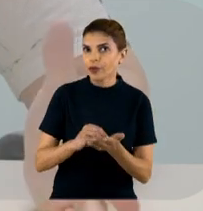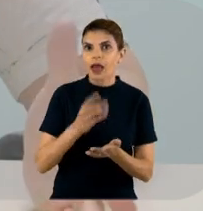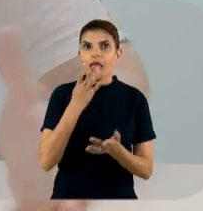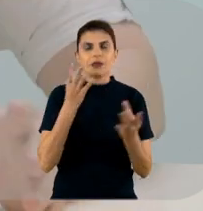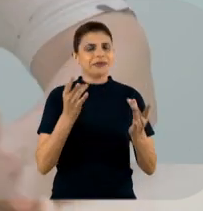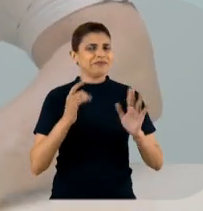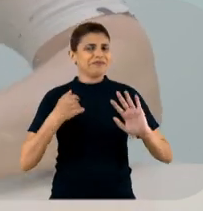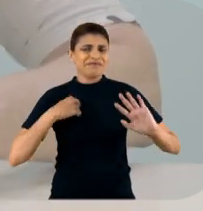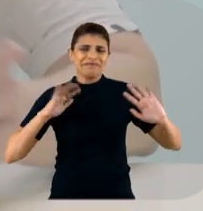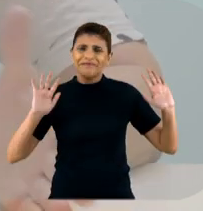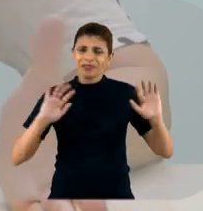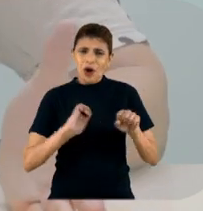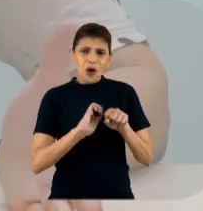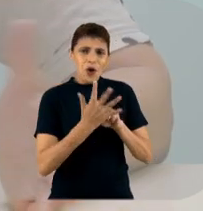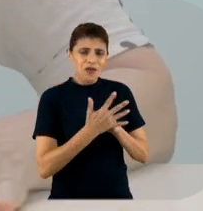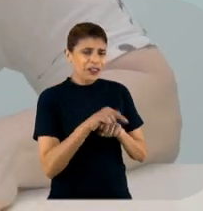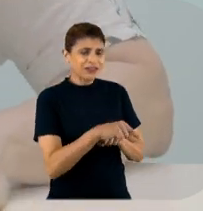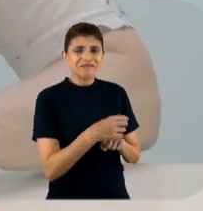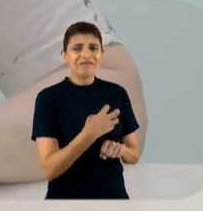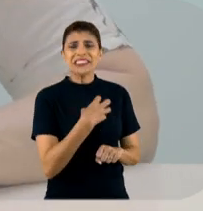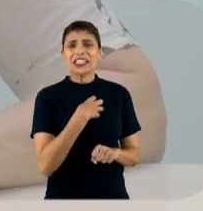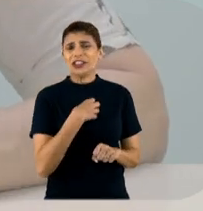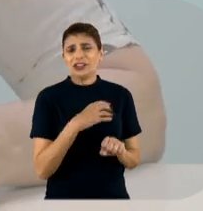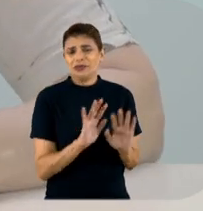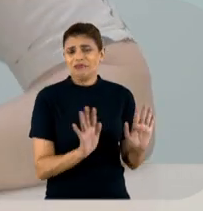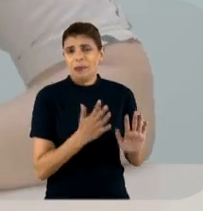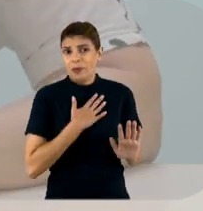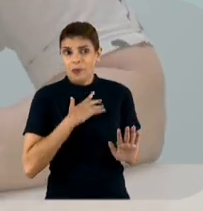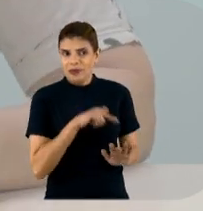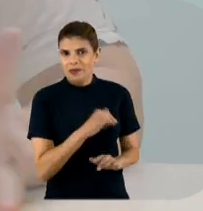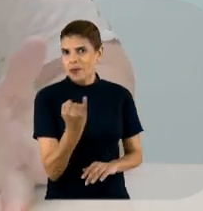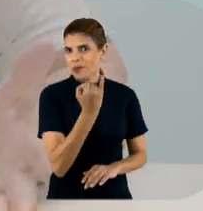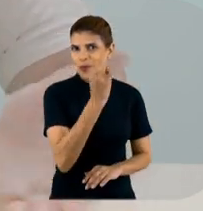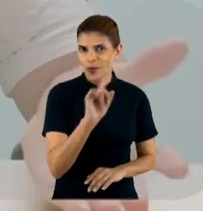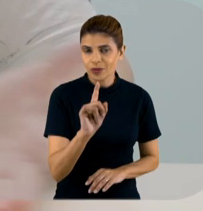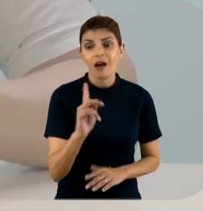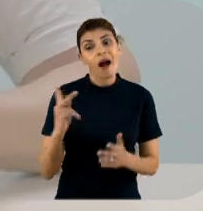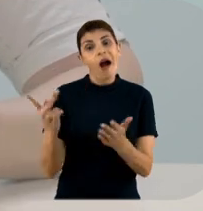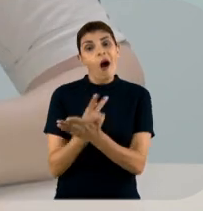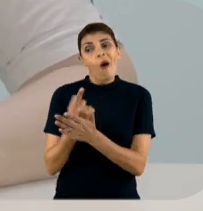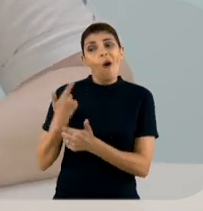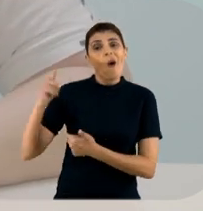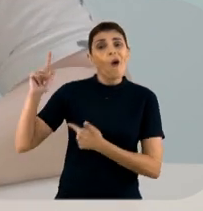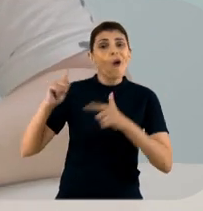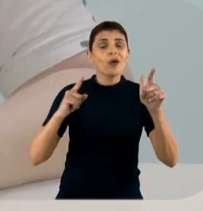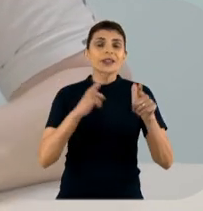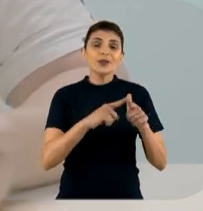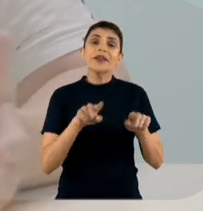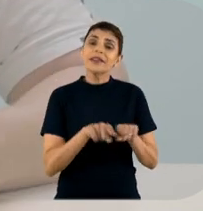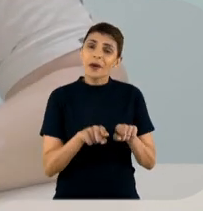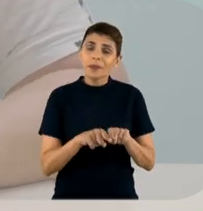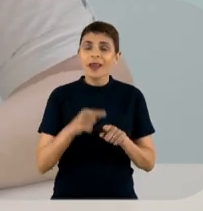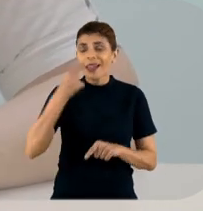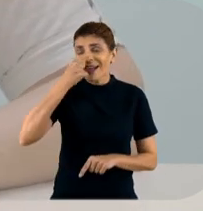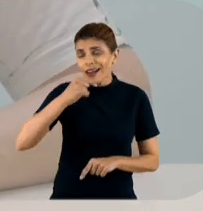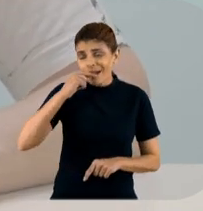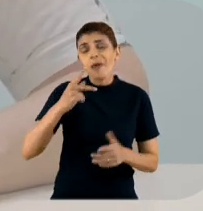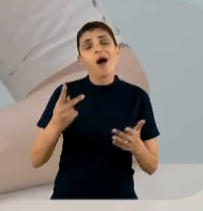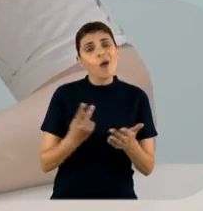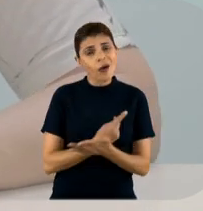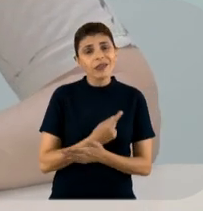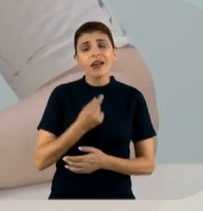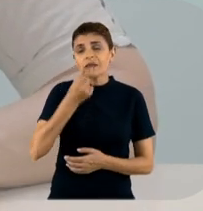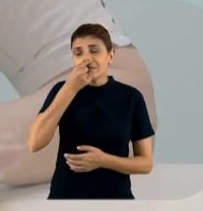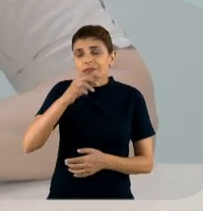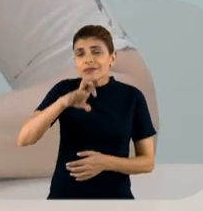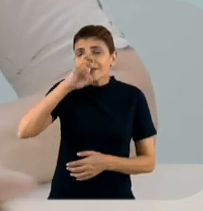certeza diagnóstico de covid isso não não faz muito sentido para mim né porque isso acontece em outras situações de quadros respiratórios gripais em